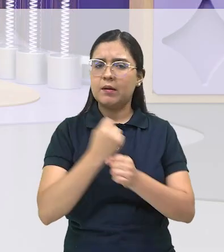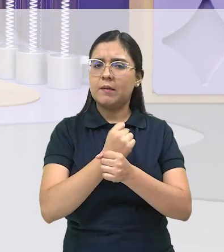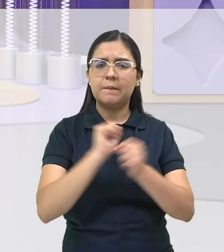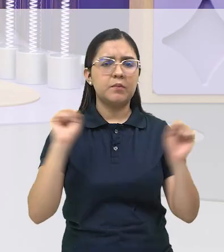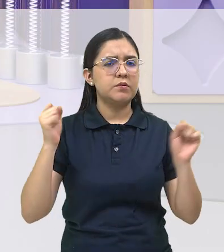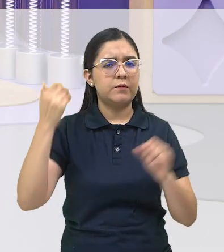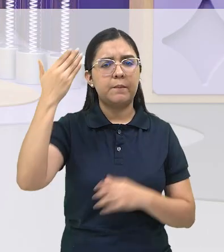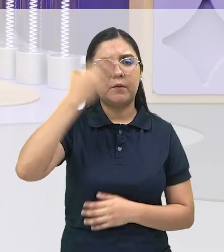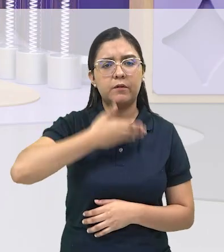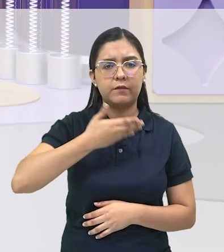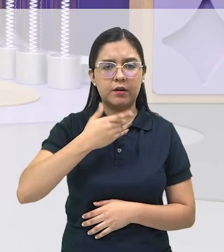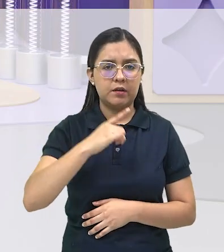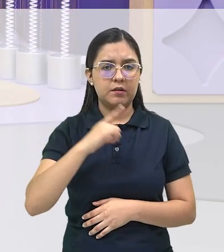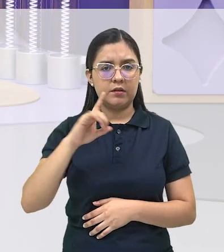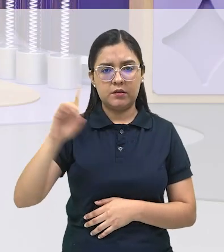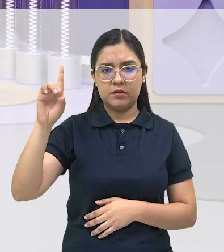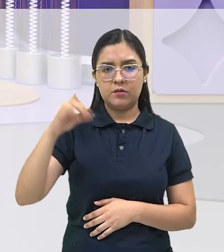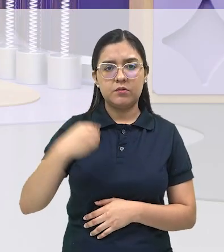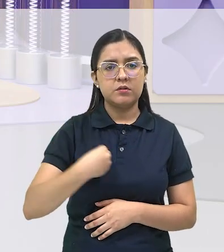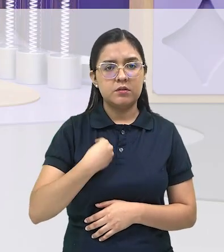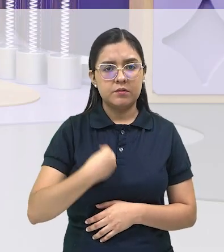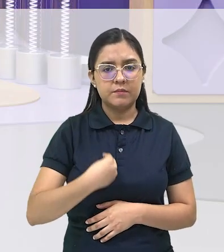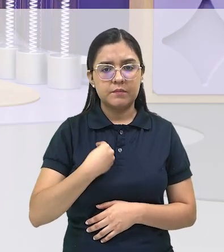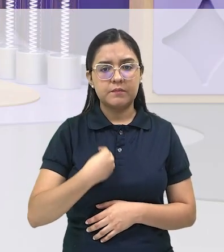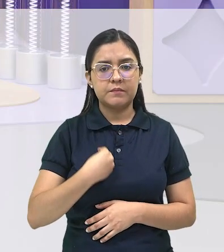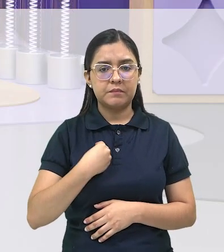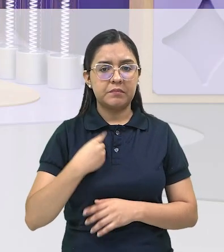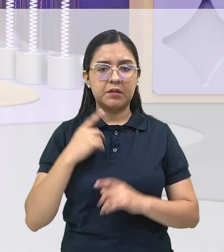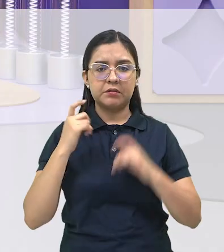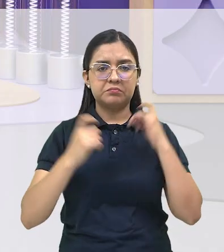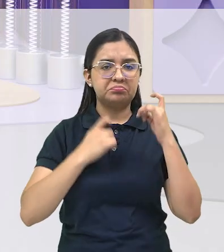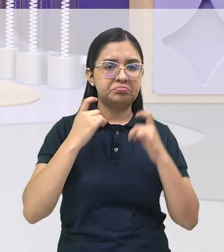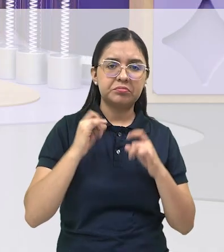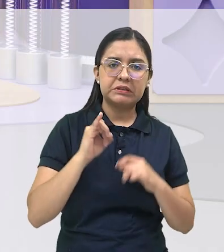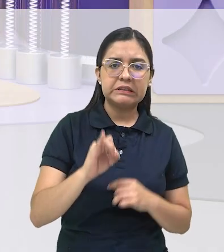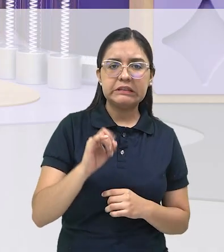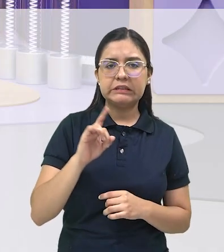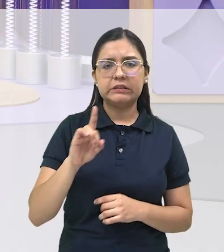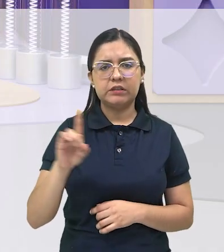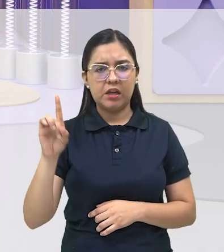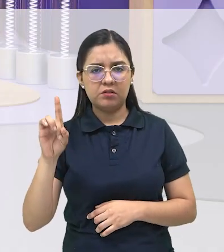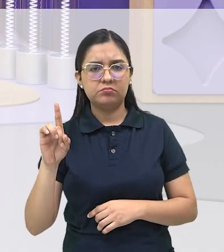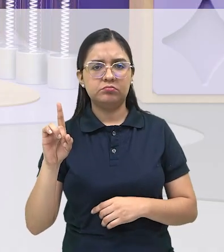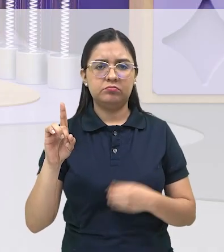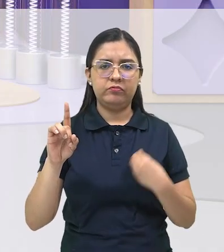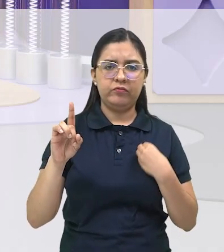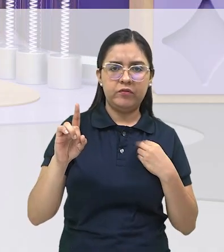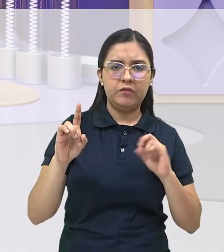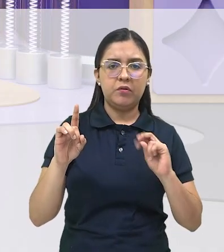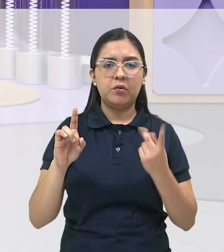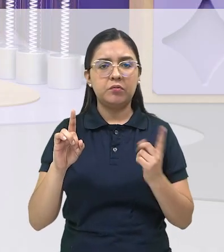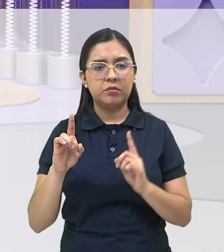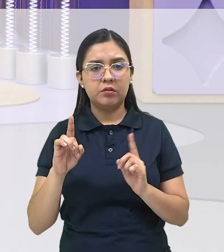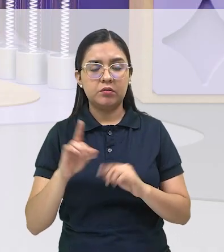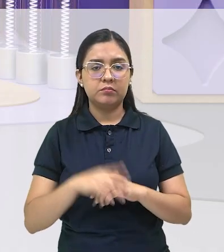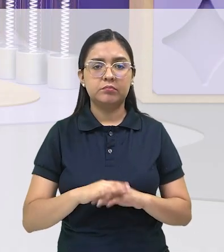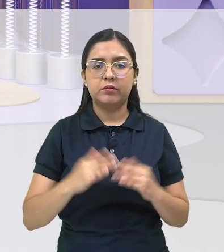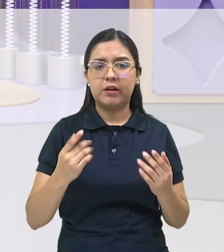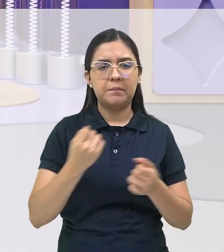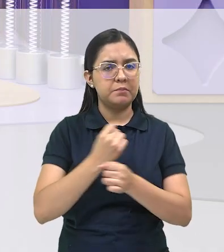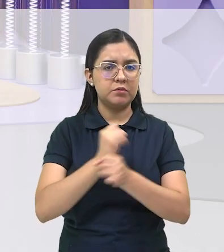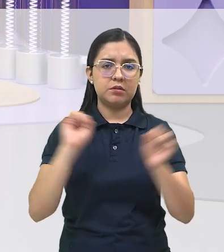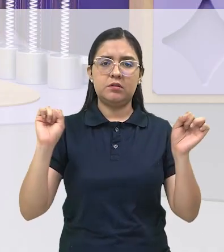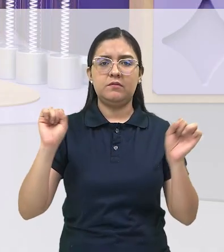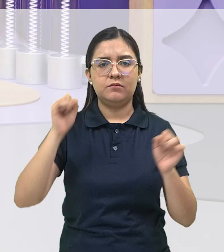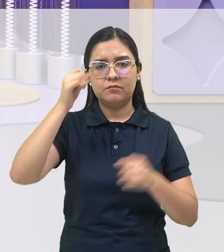impossível provar a existência de Deus. E ele está tão pouco preocupado se Deus existe ou não, Porque é impossível chegar a esse